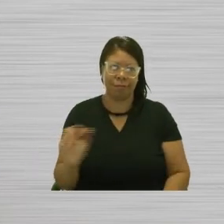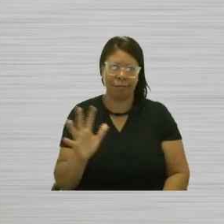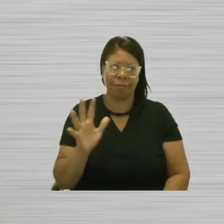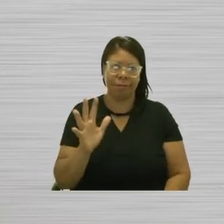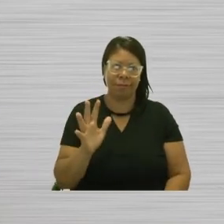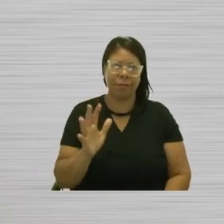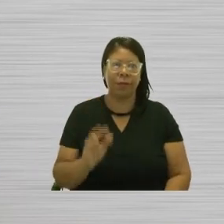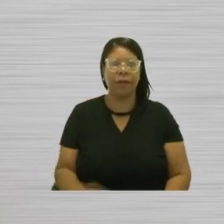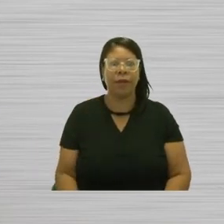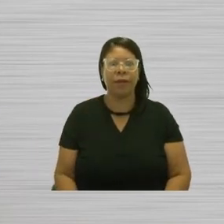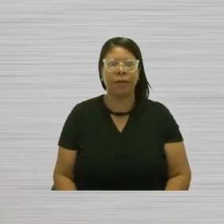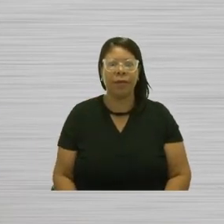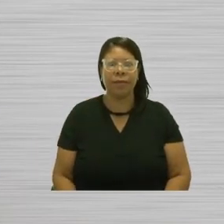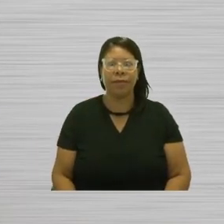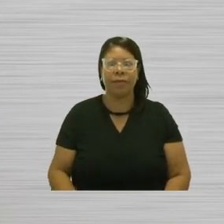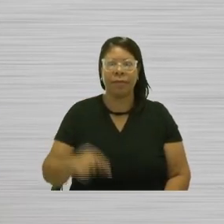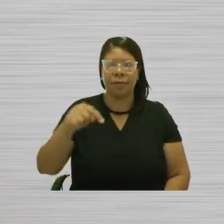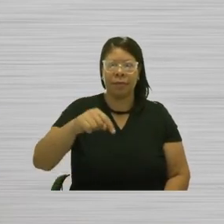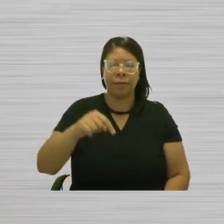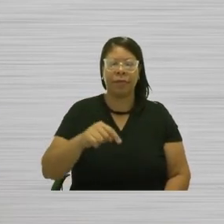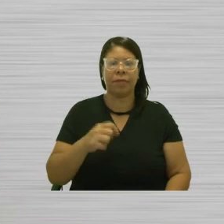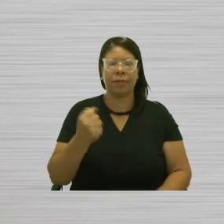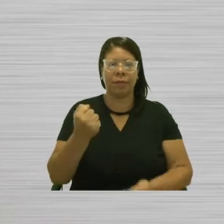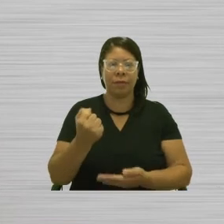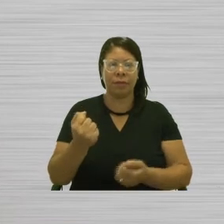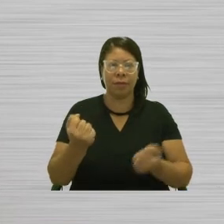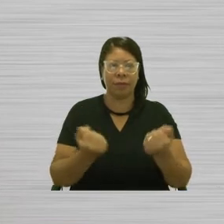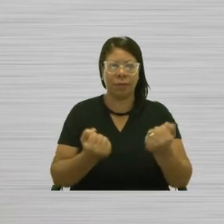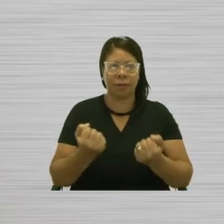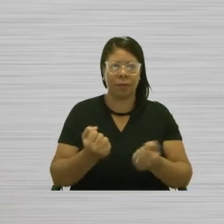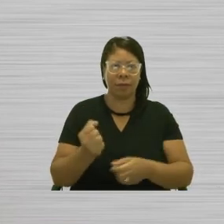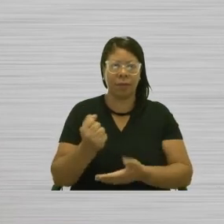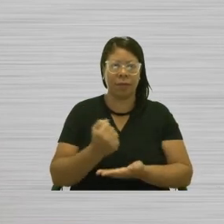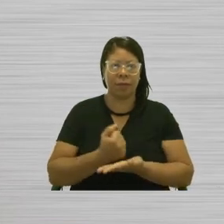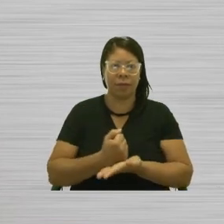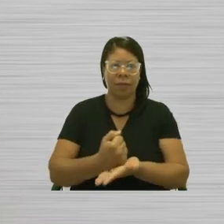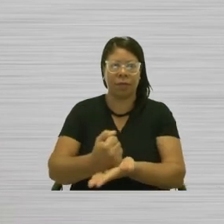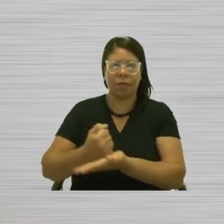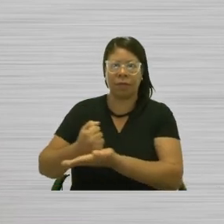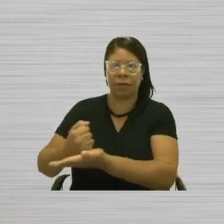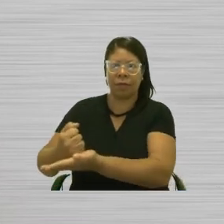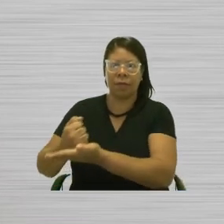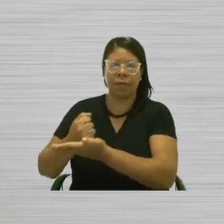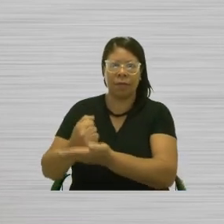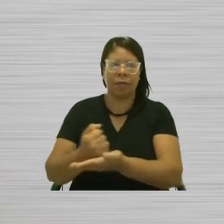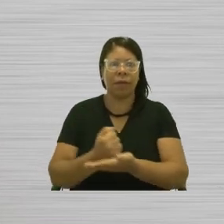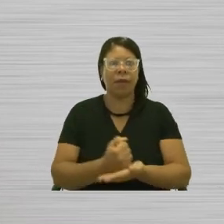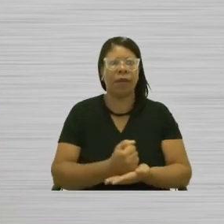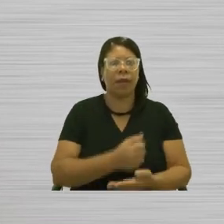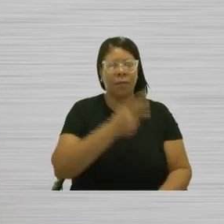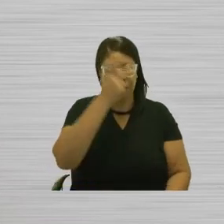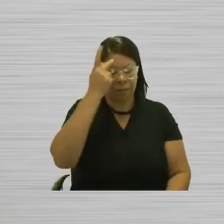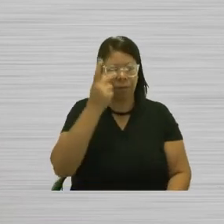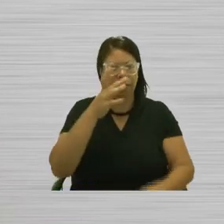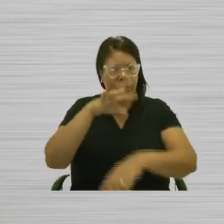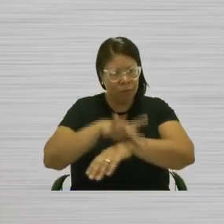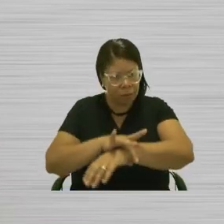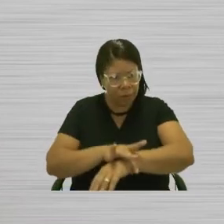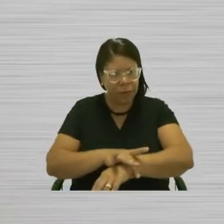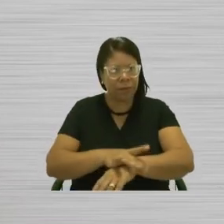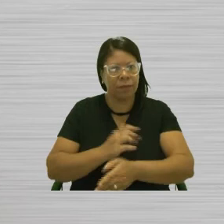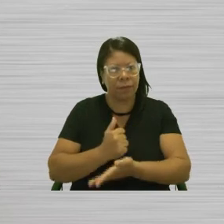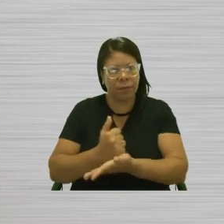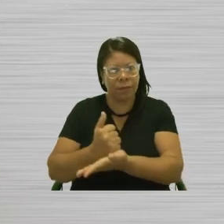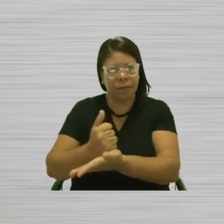né, do município, que transporta os pacientes para fazer consultas, exames, procedimentos